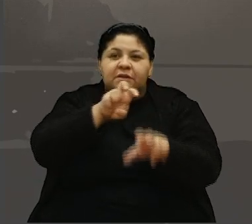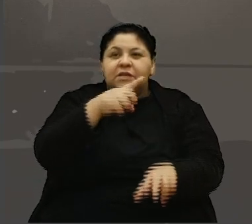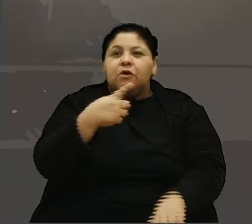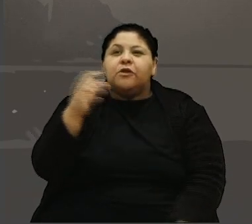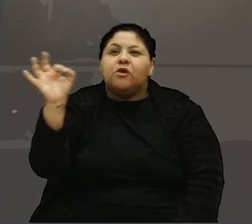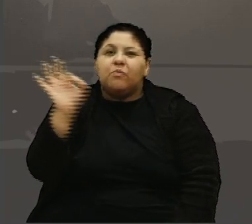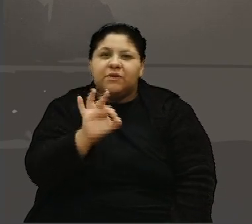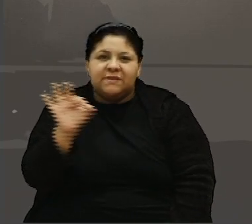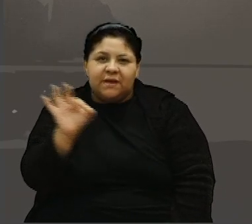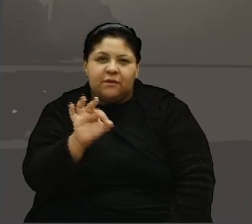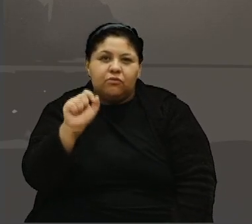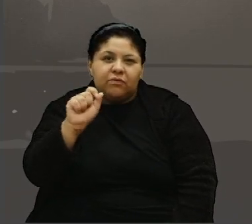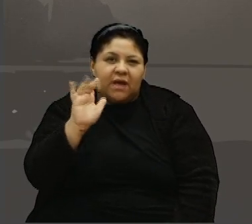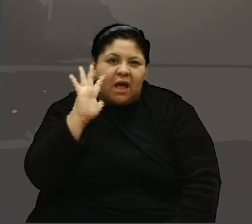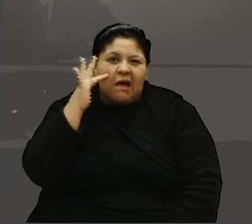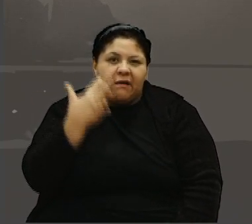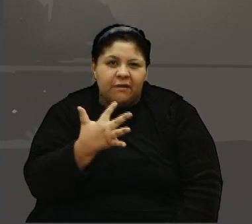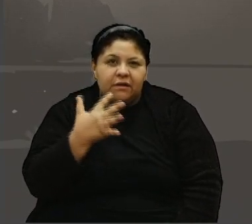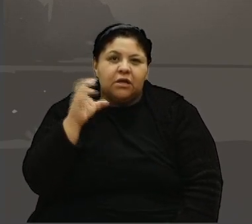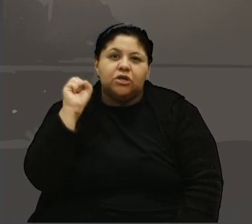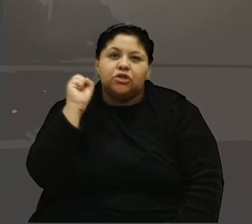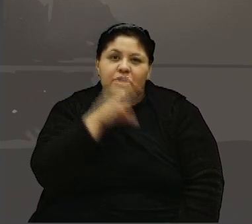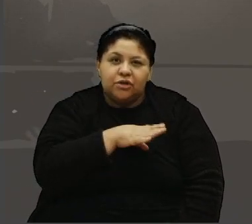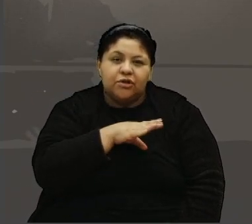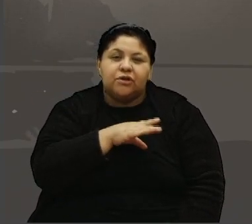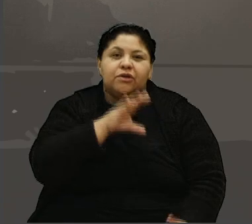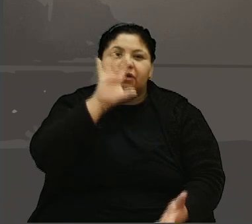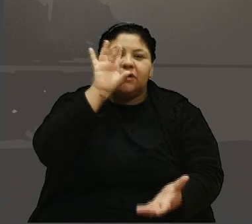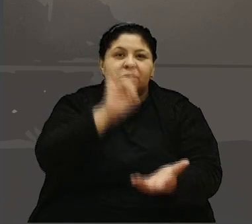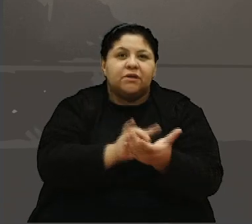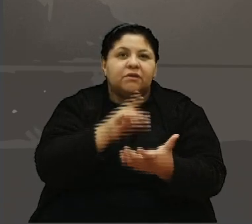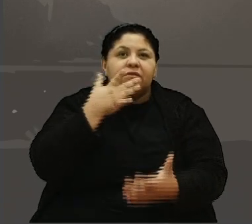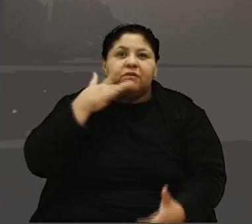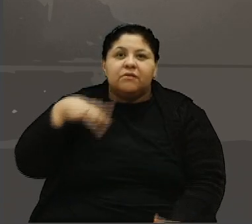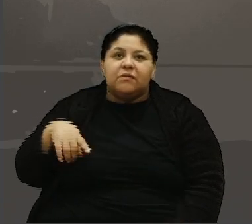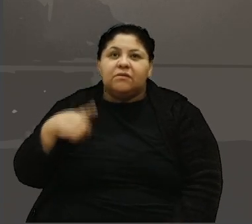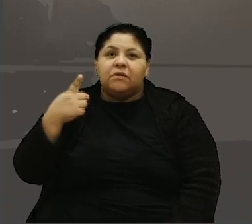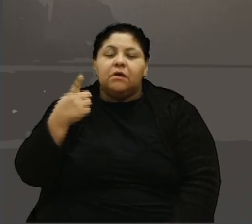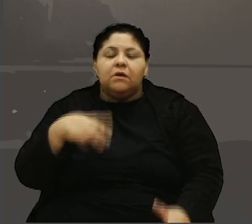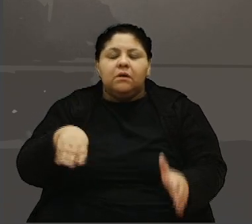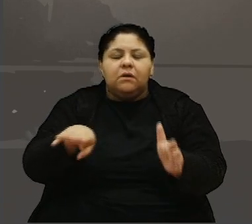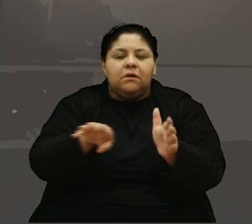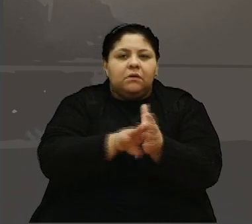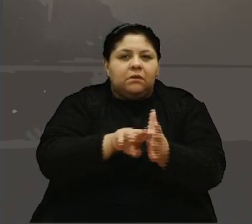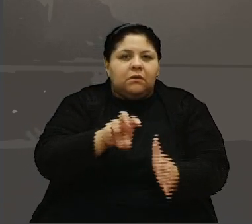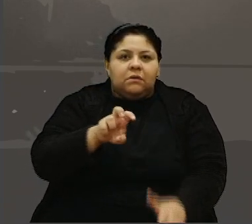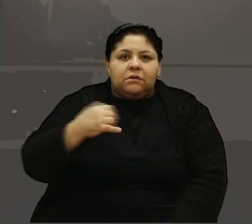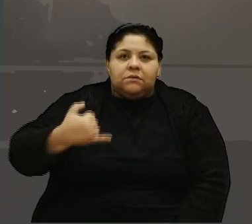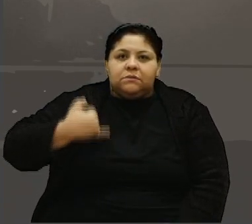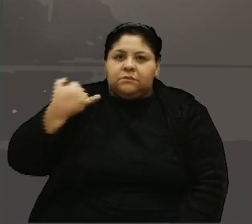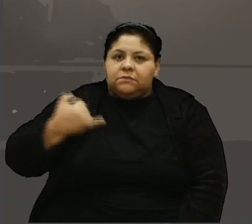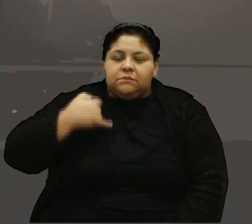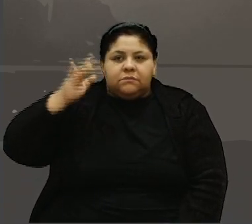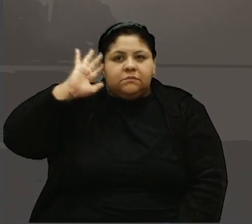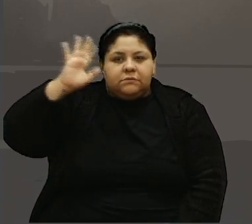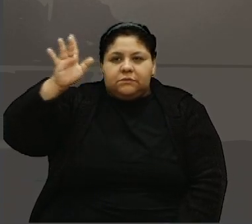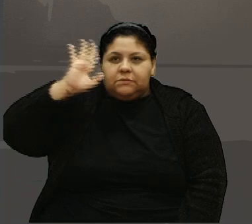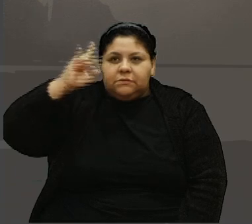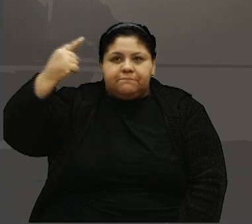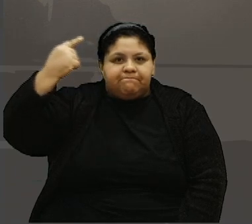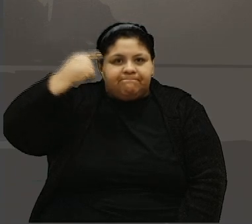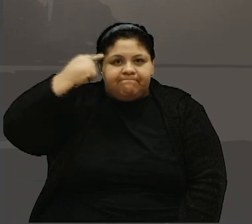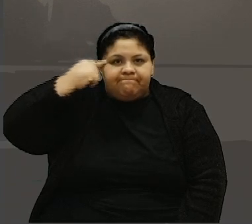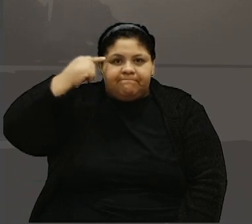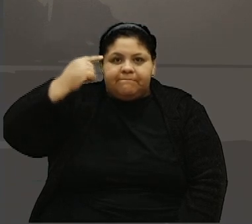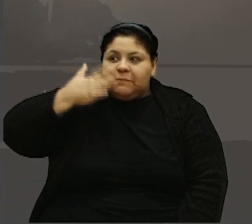casos de abuso são registrados com crianças entre 1 e 5 anos de idade. Imaginem-se, pensem, uma criança